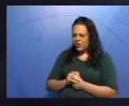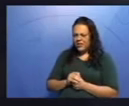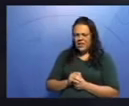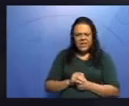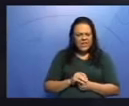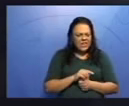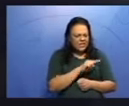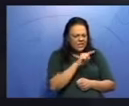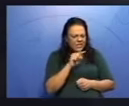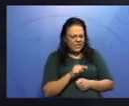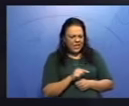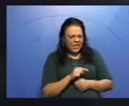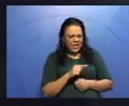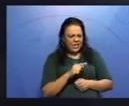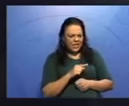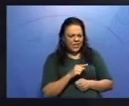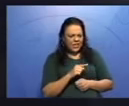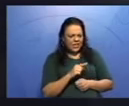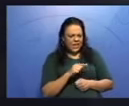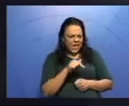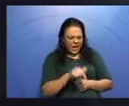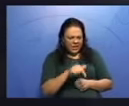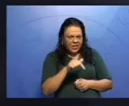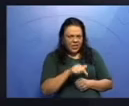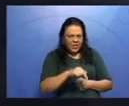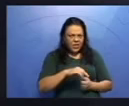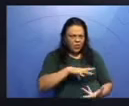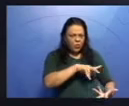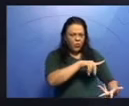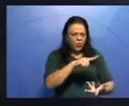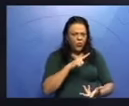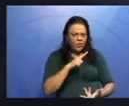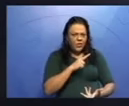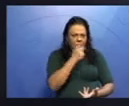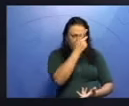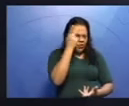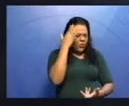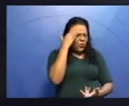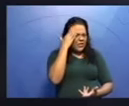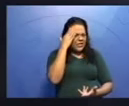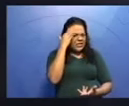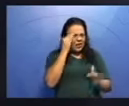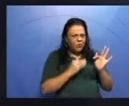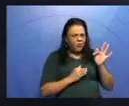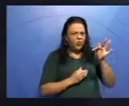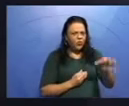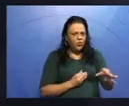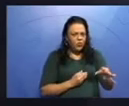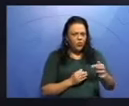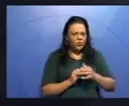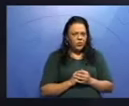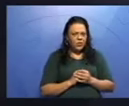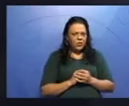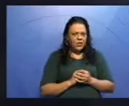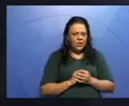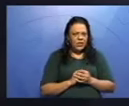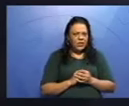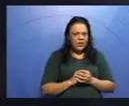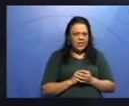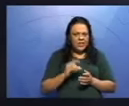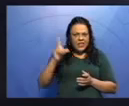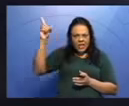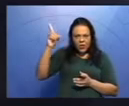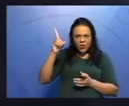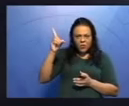saiba todo o nosso futuro, o que vai nos acontecer ou o que nos aconteceu? É isso que os personagens